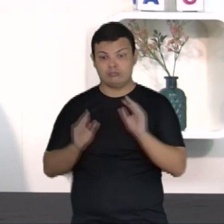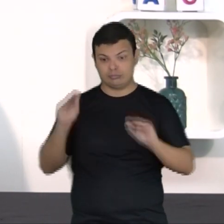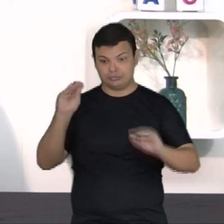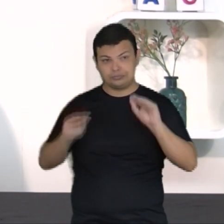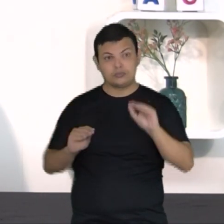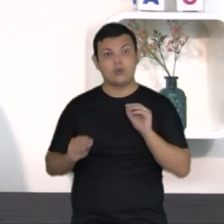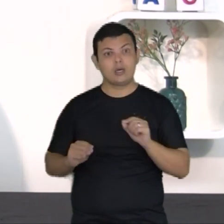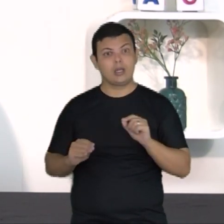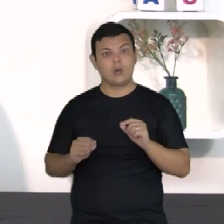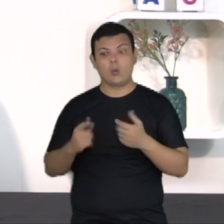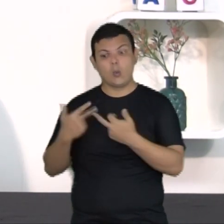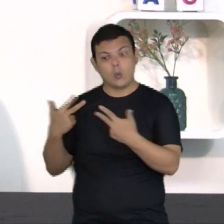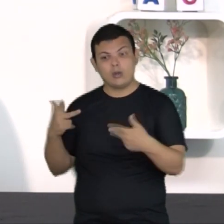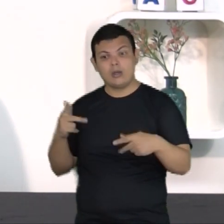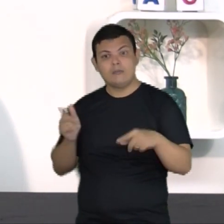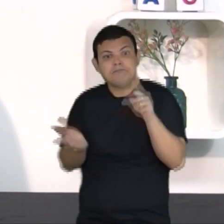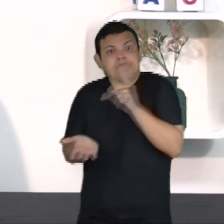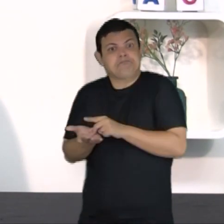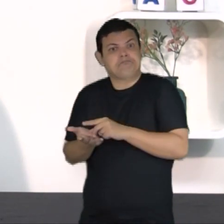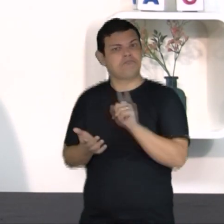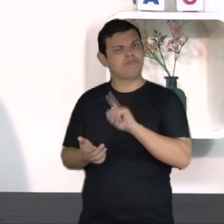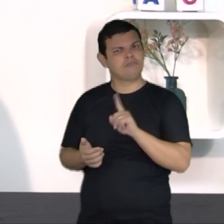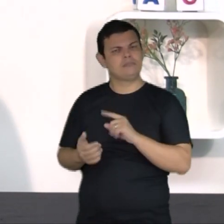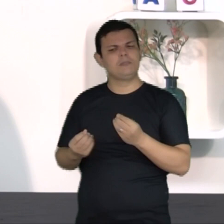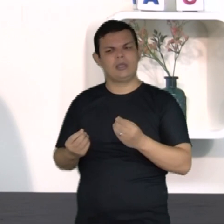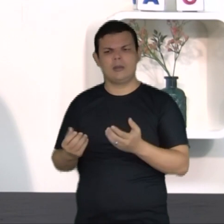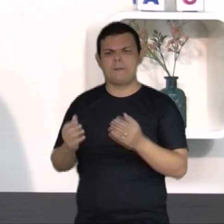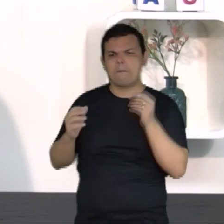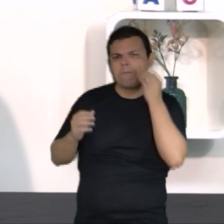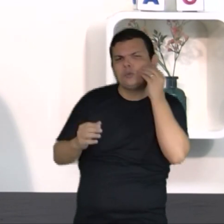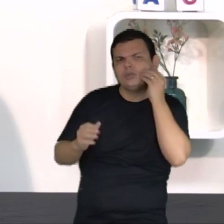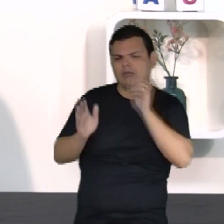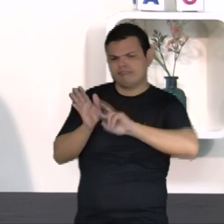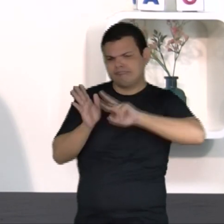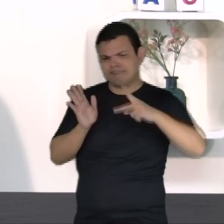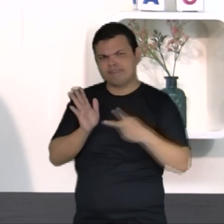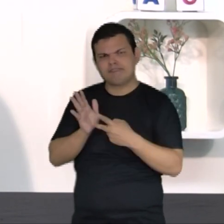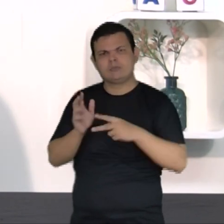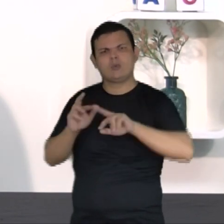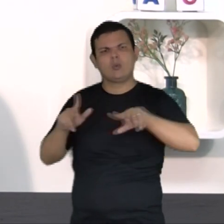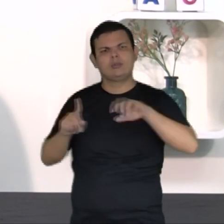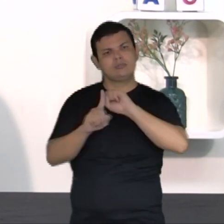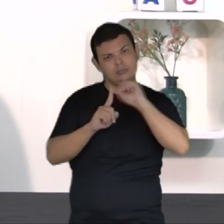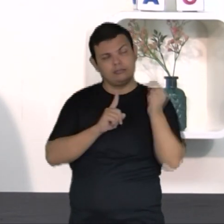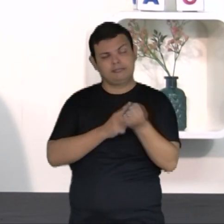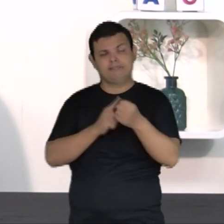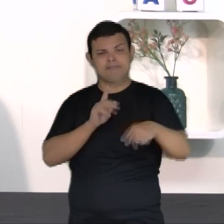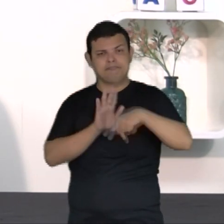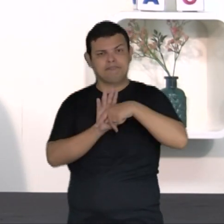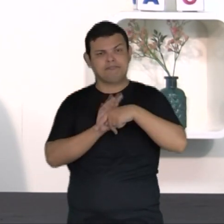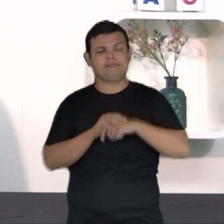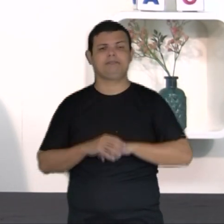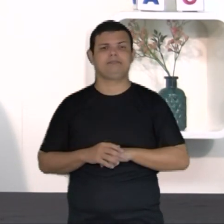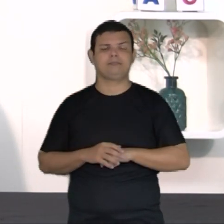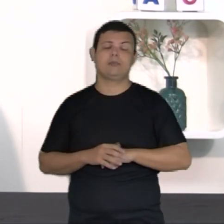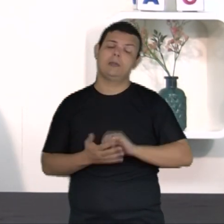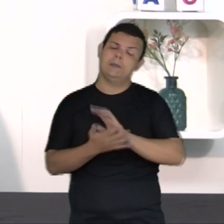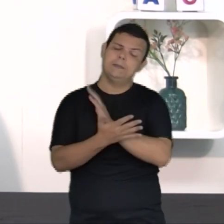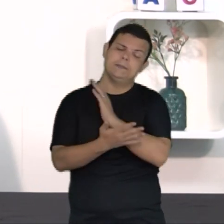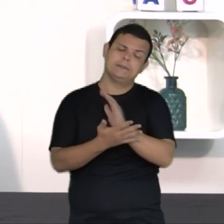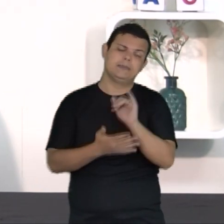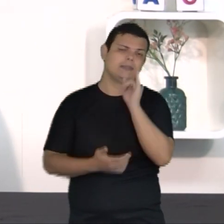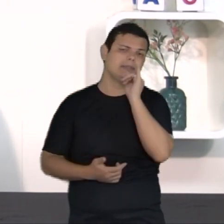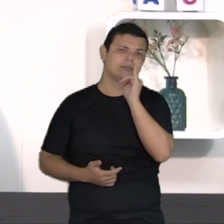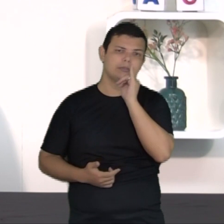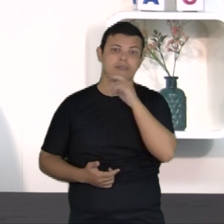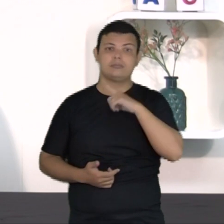recursos não formais para representar diversas situações da nossa sociedade. Alguns, por exemplo, usam de